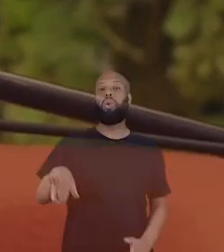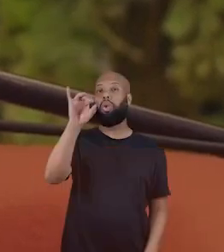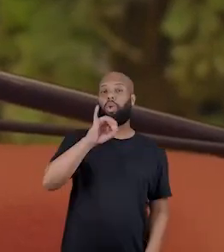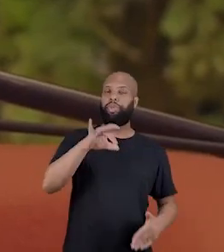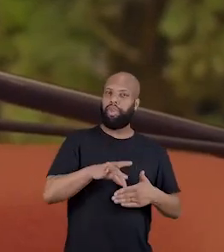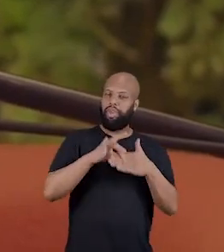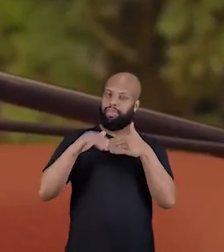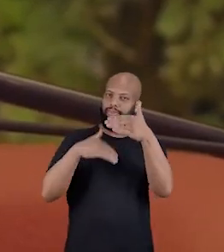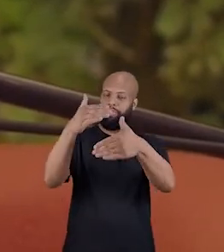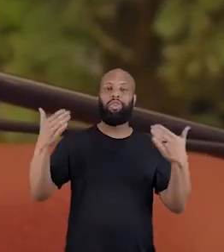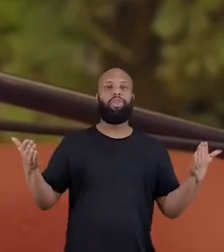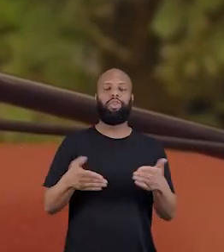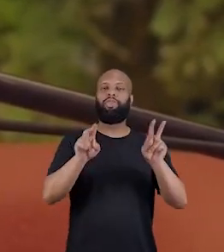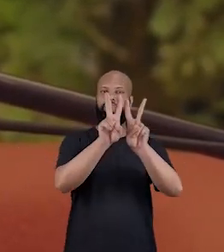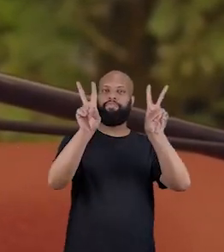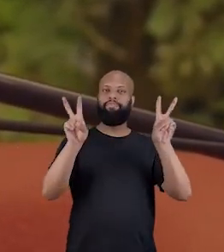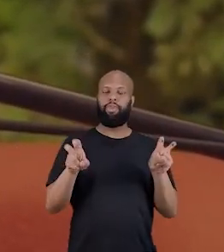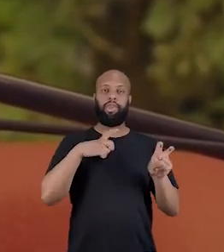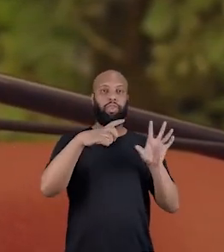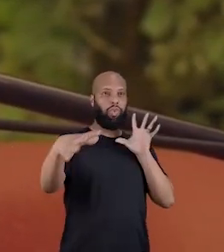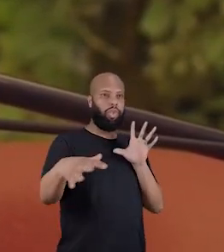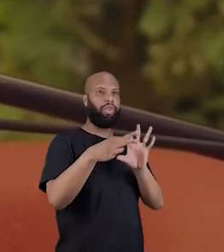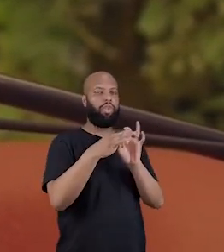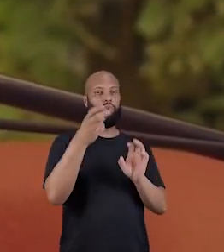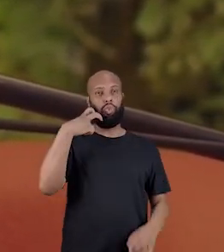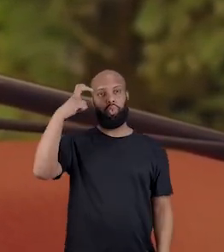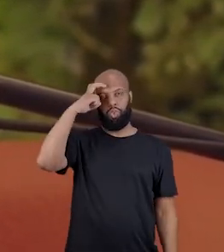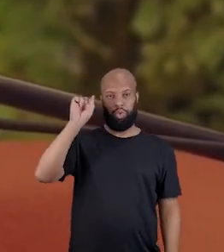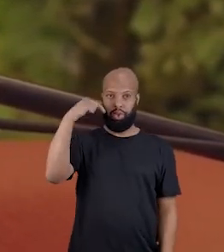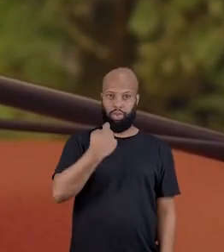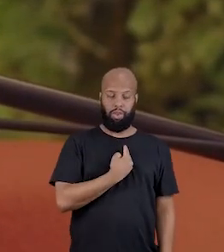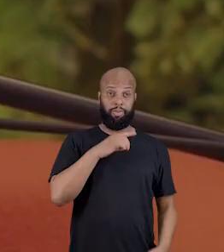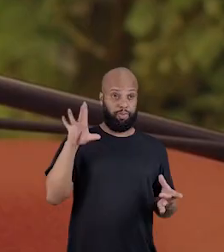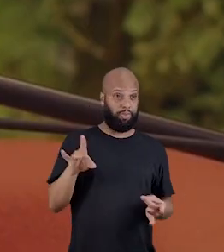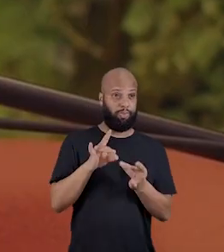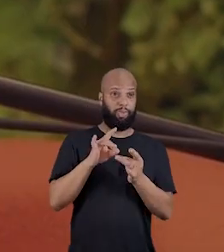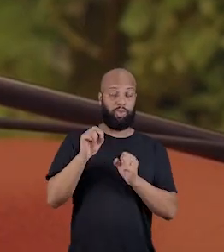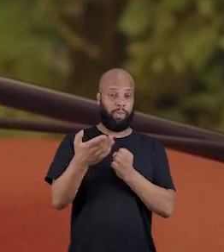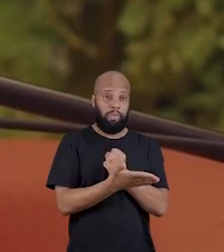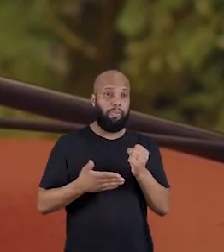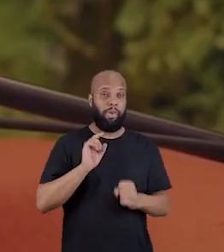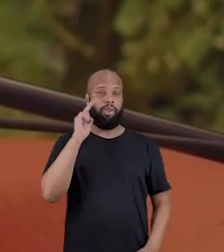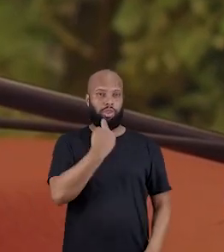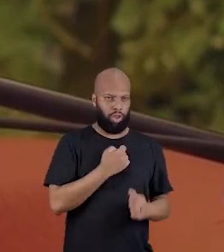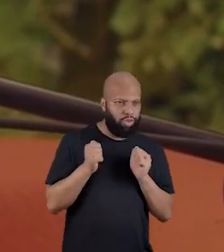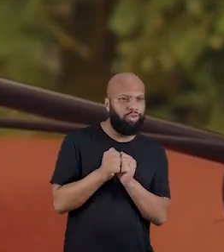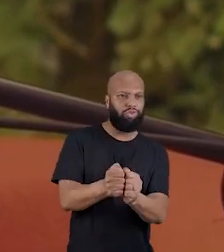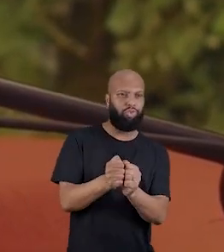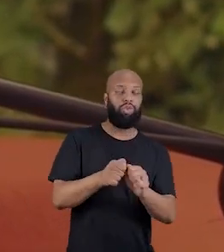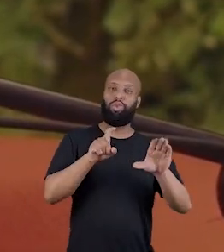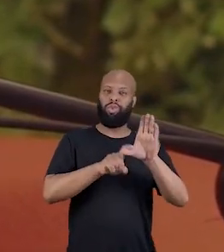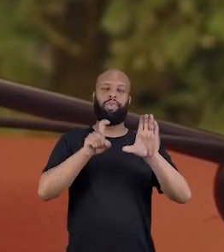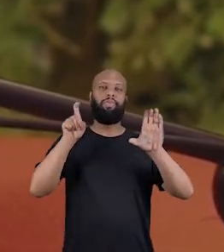Fala, líder, desenvolve! Hoje nós vamos abordar um tema que está super conectado com a nossa cultura, mais especificamente com o pilar A Gente